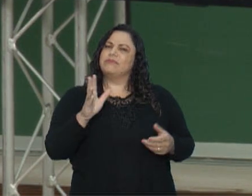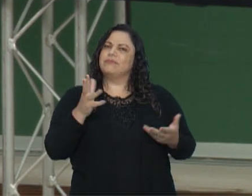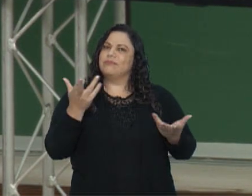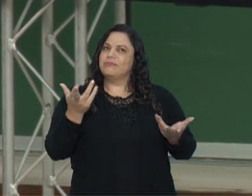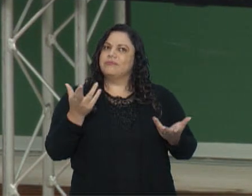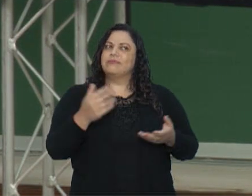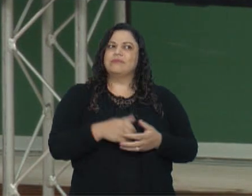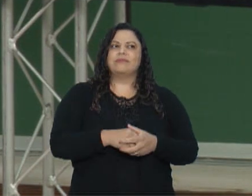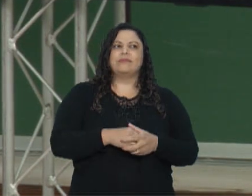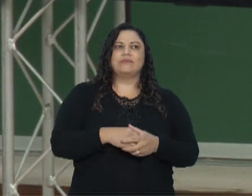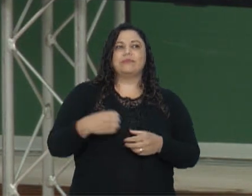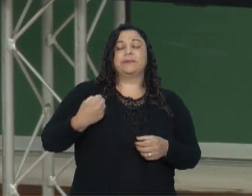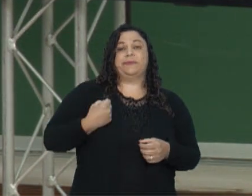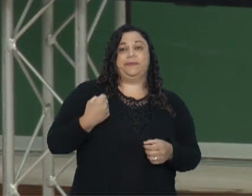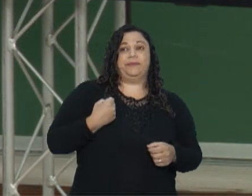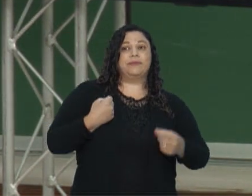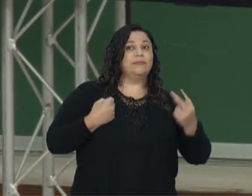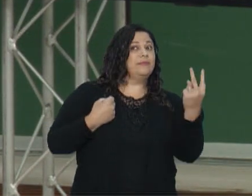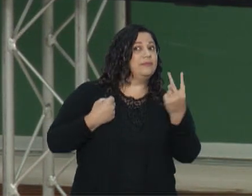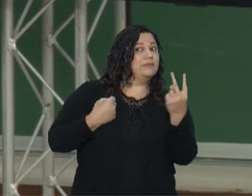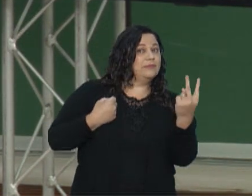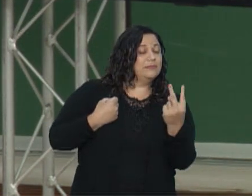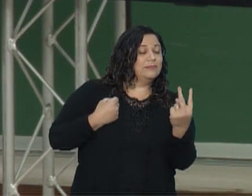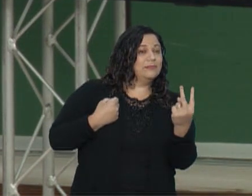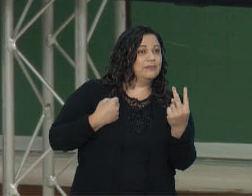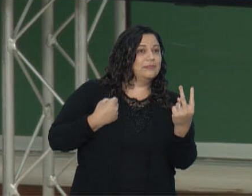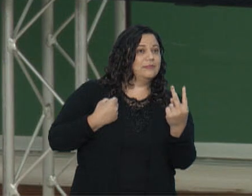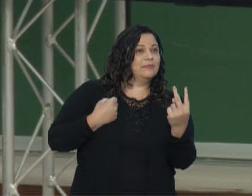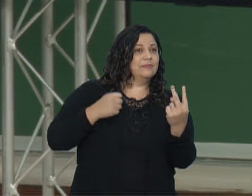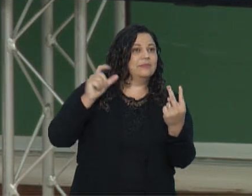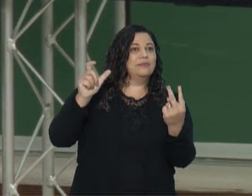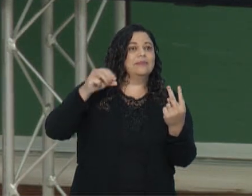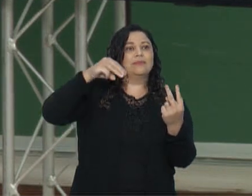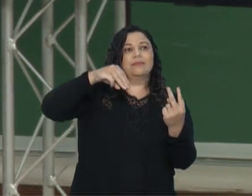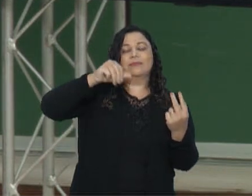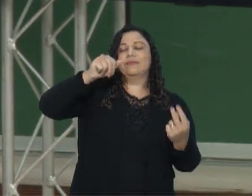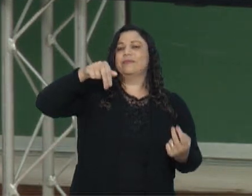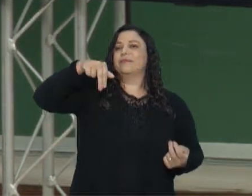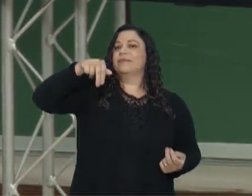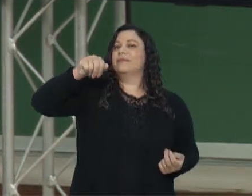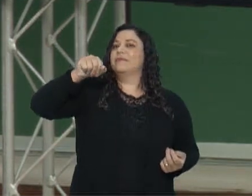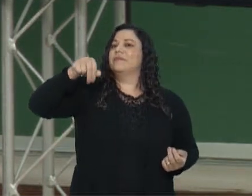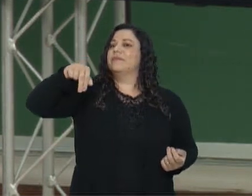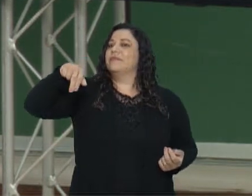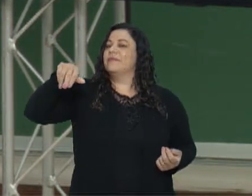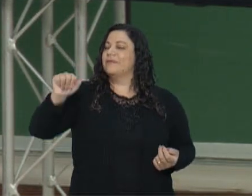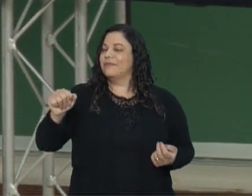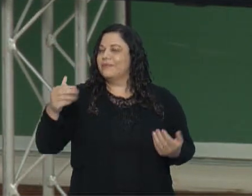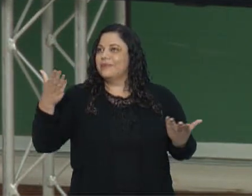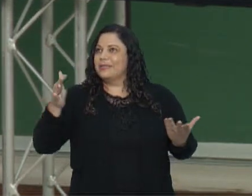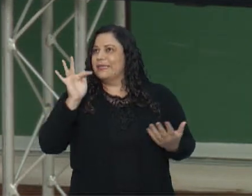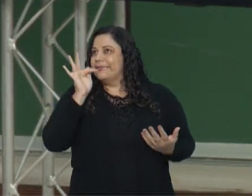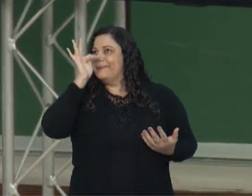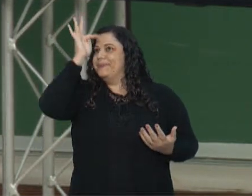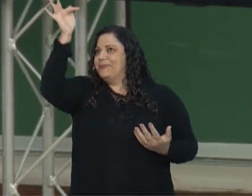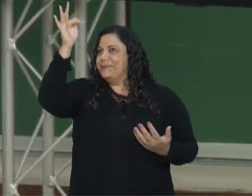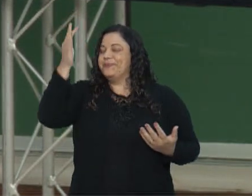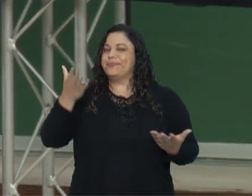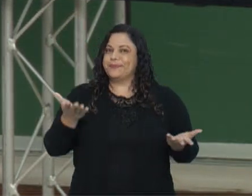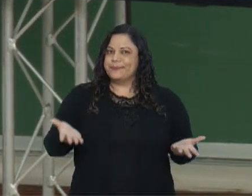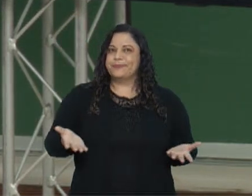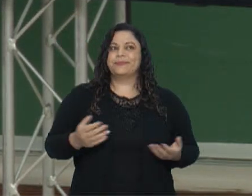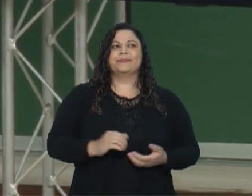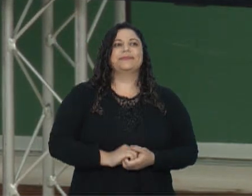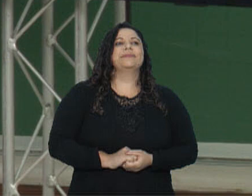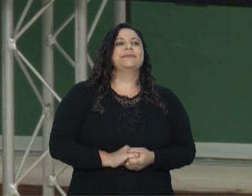na sentença número 2, vou começar pelo marcador, mañana, amanhã, olha a ideia projetada para o futuro. Aí eu tenho